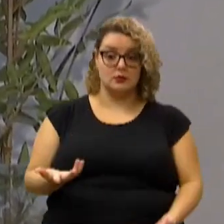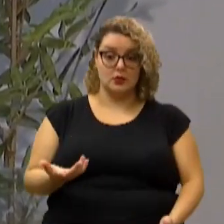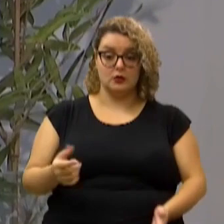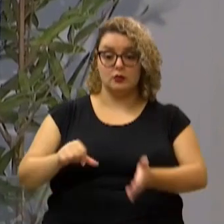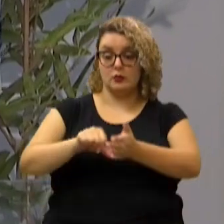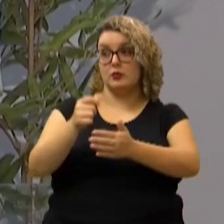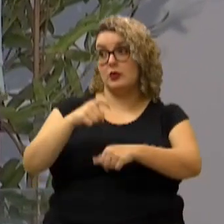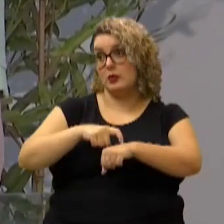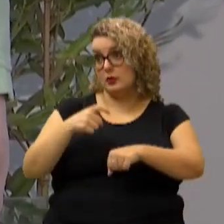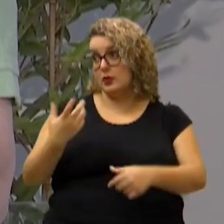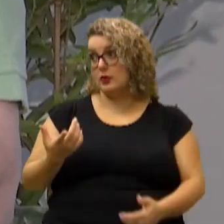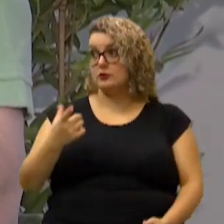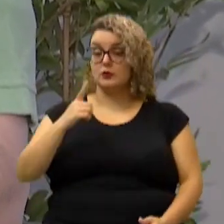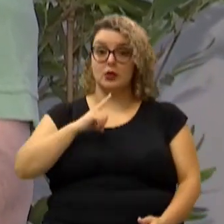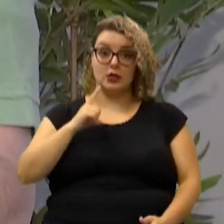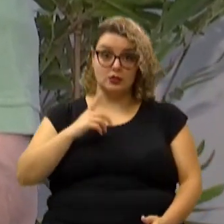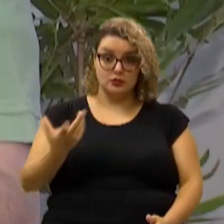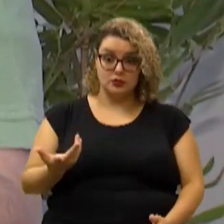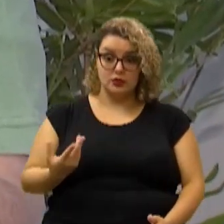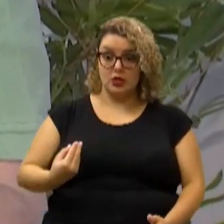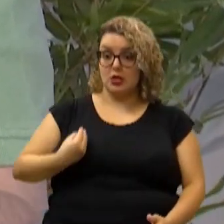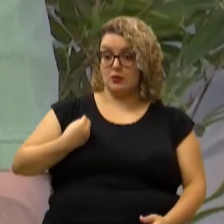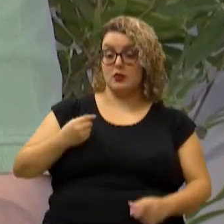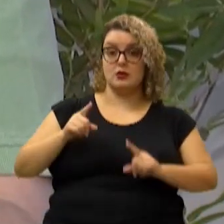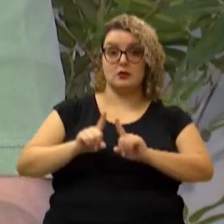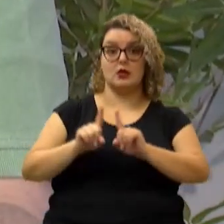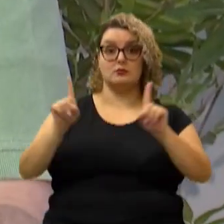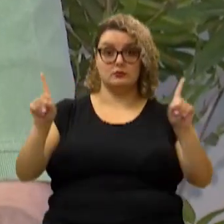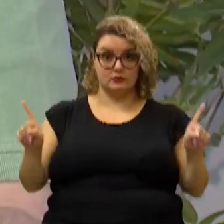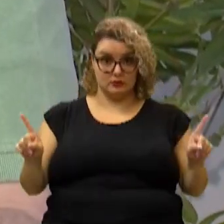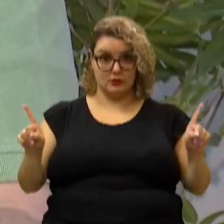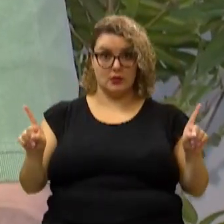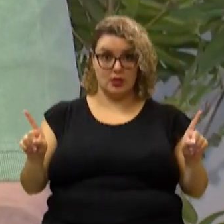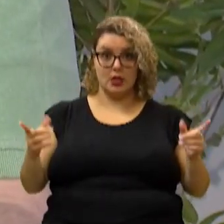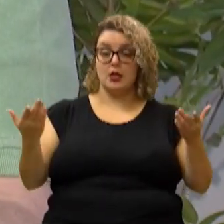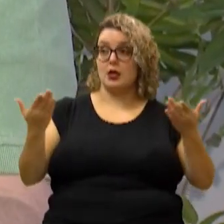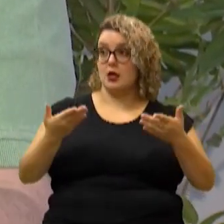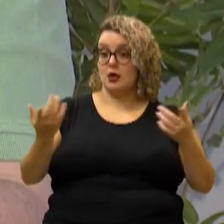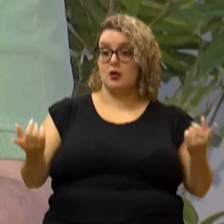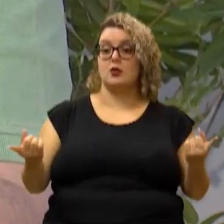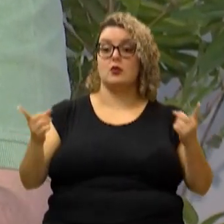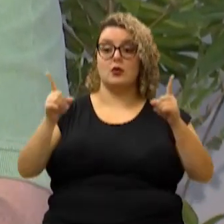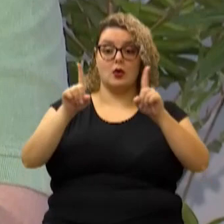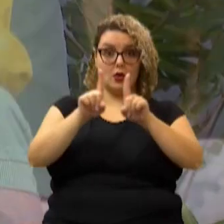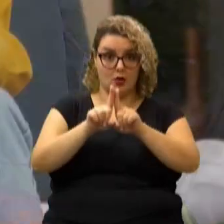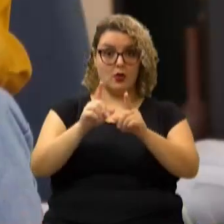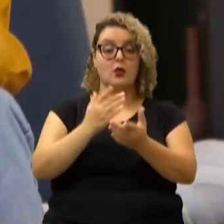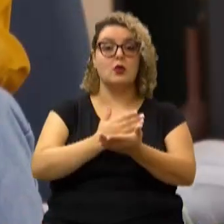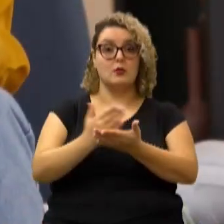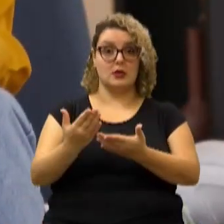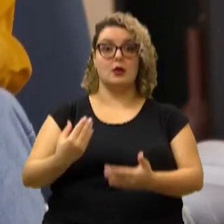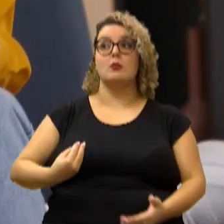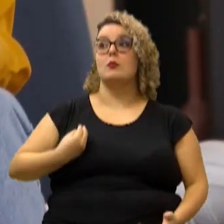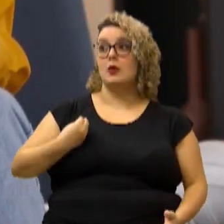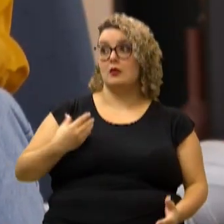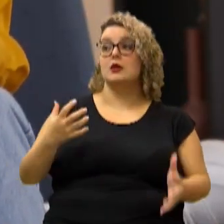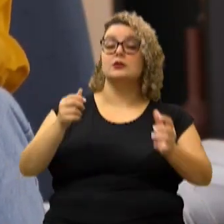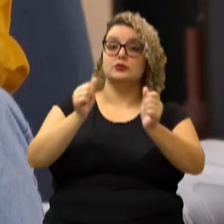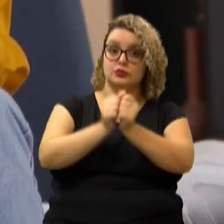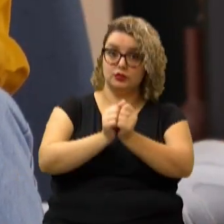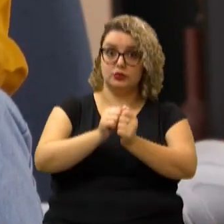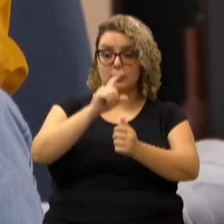pessoas que num primeiro momento tinham as suas vidas separadas e agora vão começar a ter uma vida